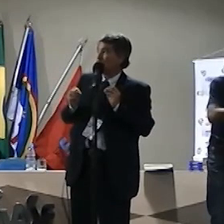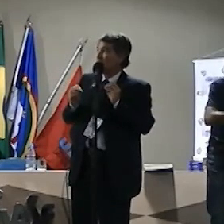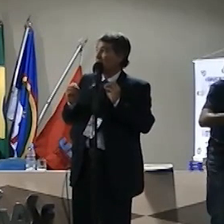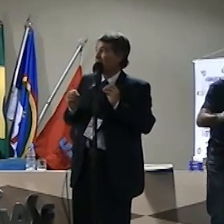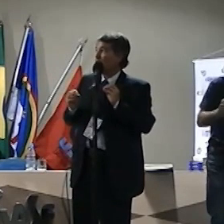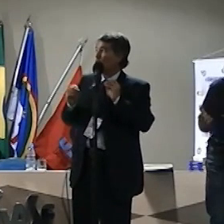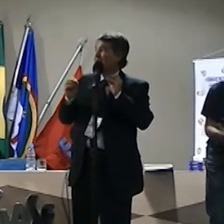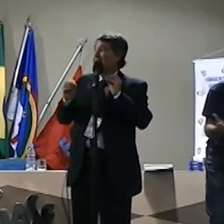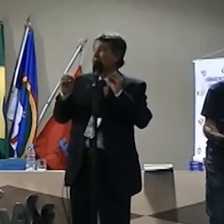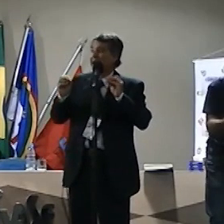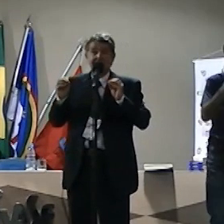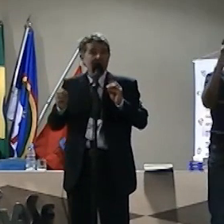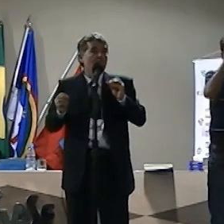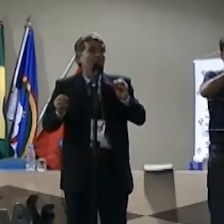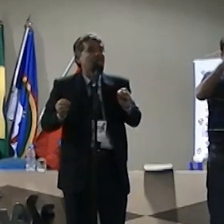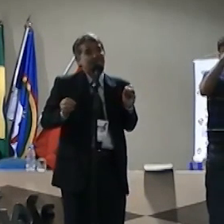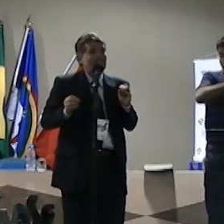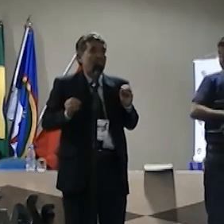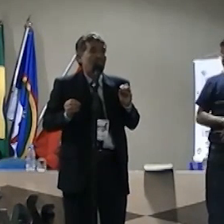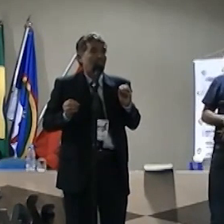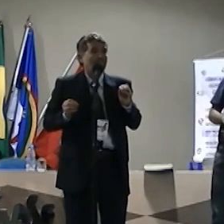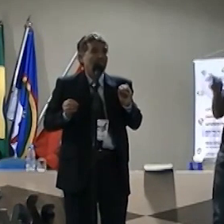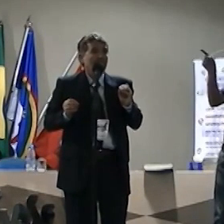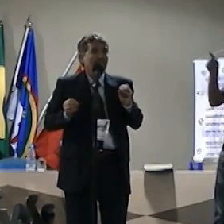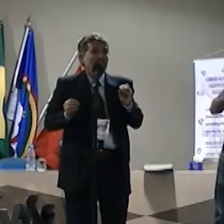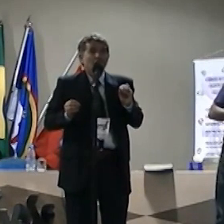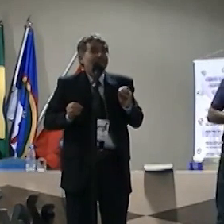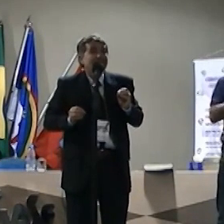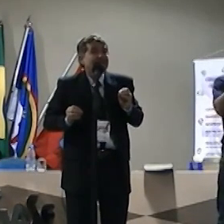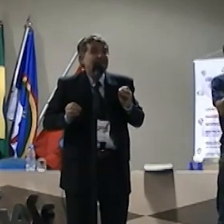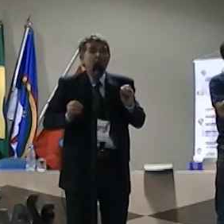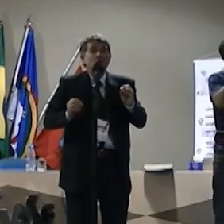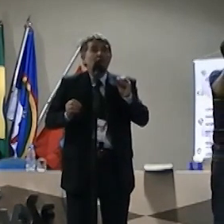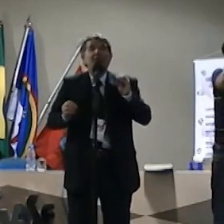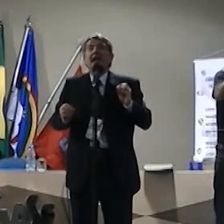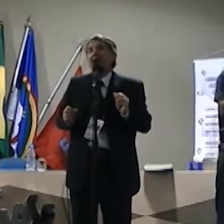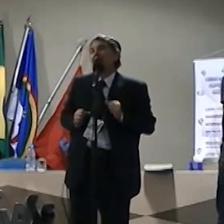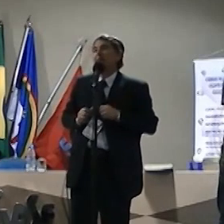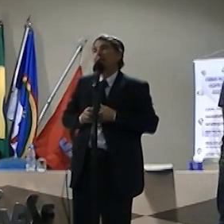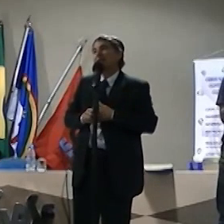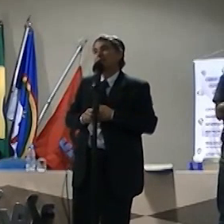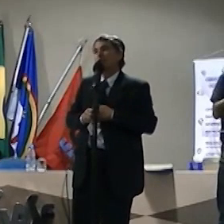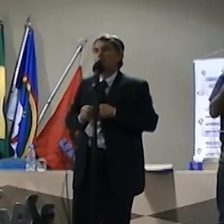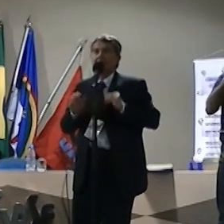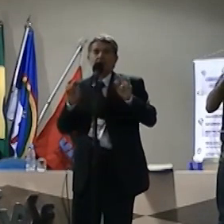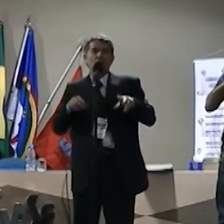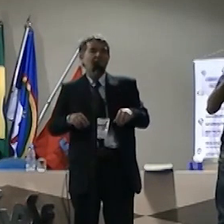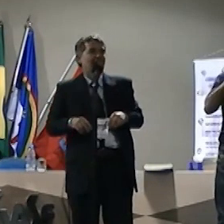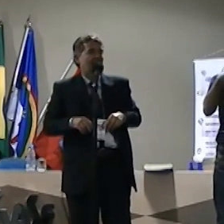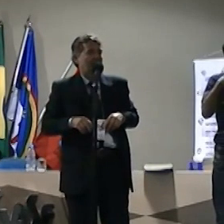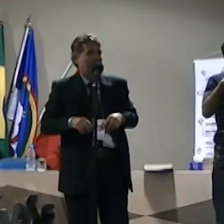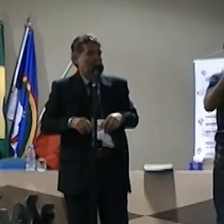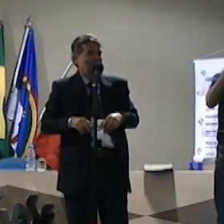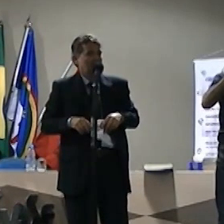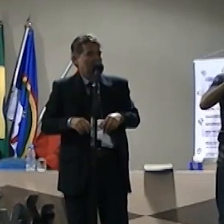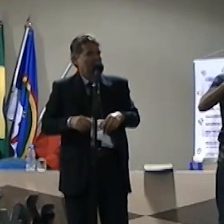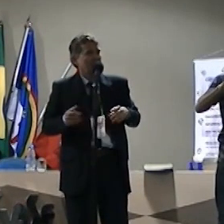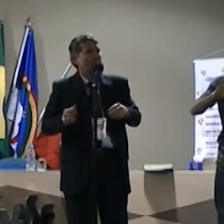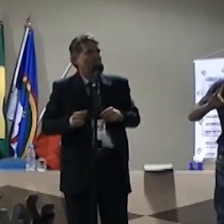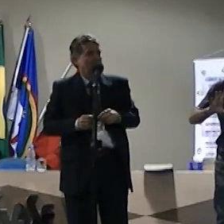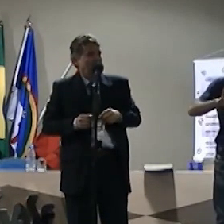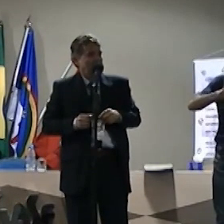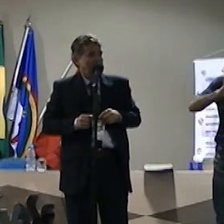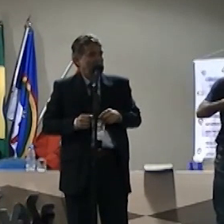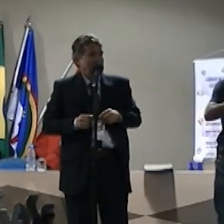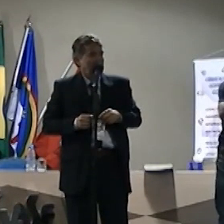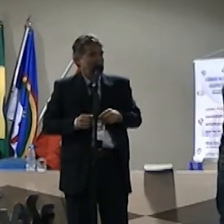criança surda aprende com interação multissensorial. Não adianta dizer que o surdo aprende, ele aprende pelo concreto só com o que ele vê. Desde